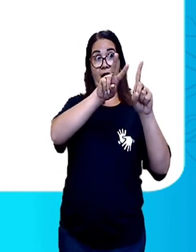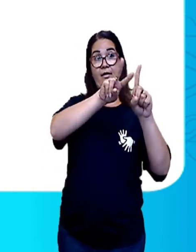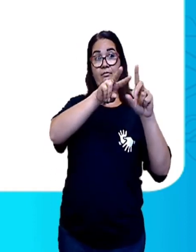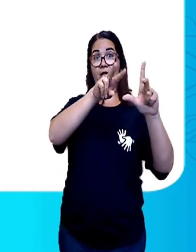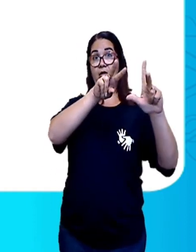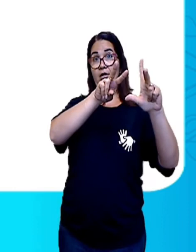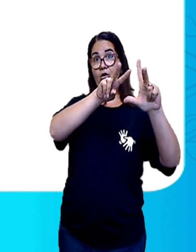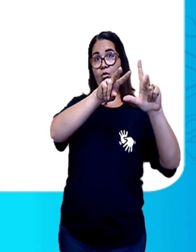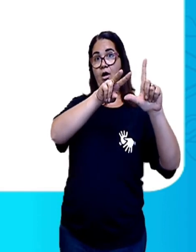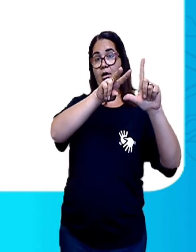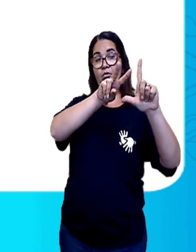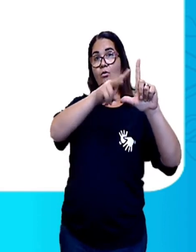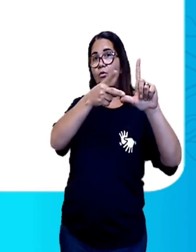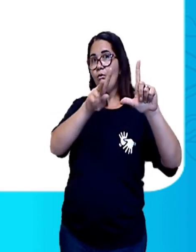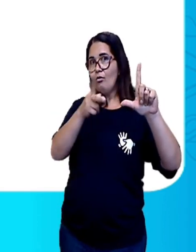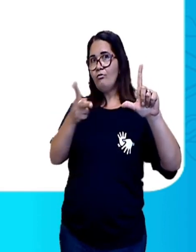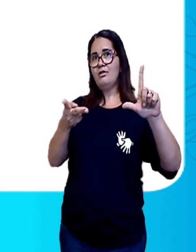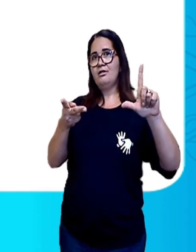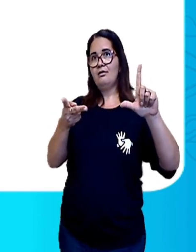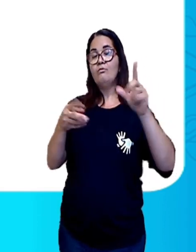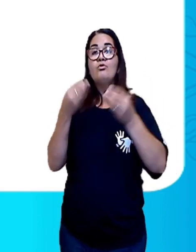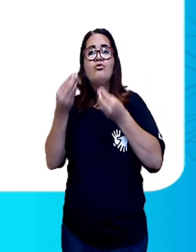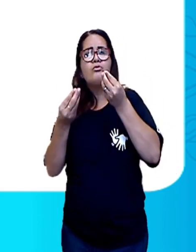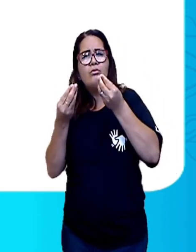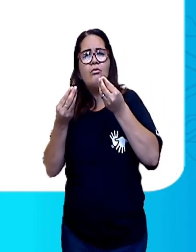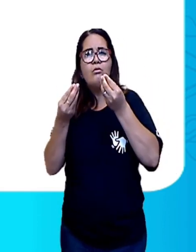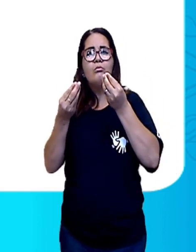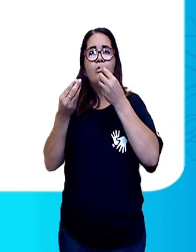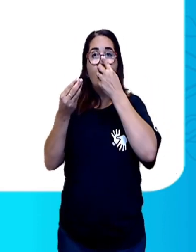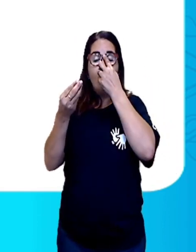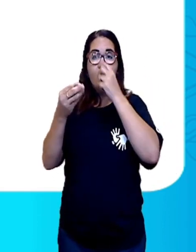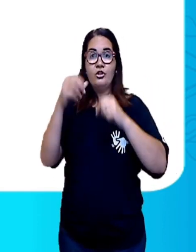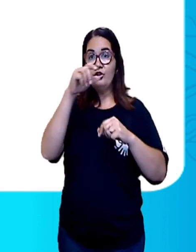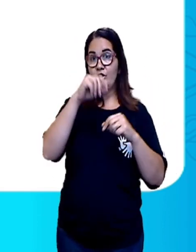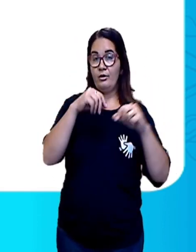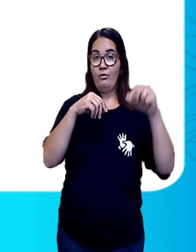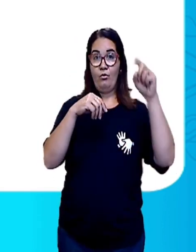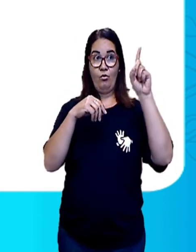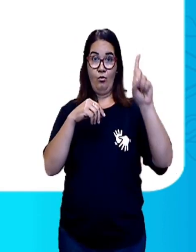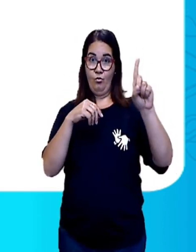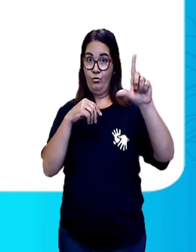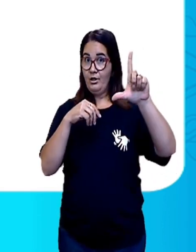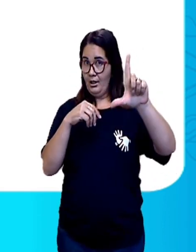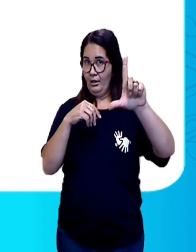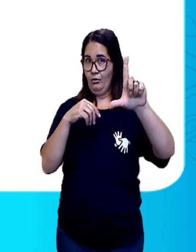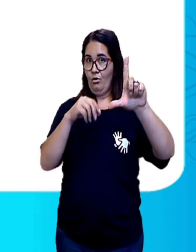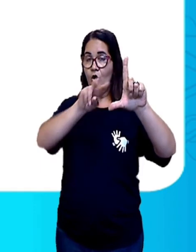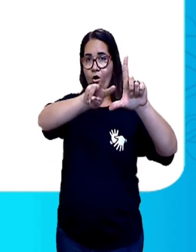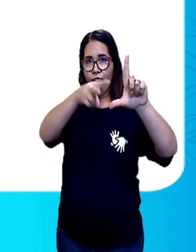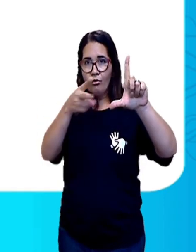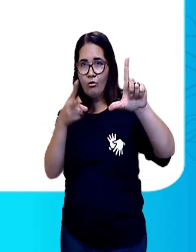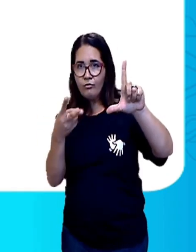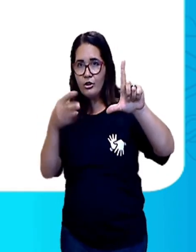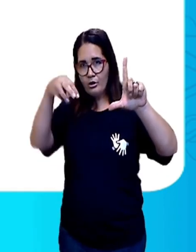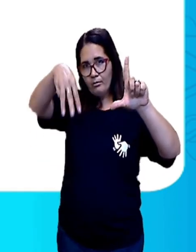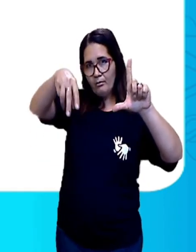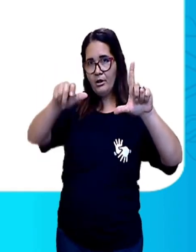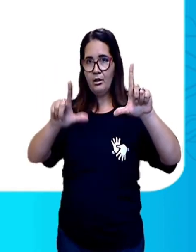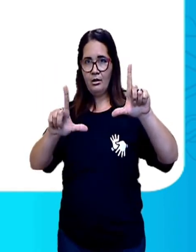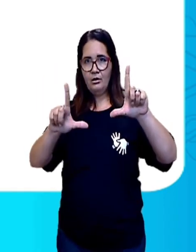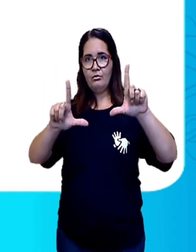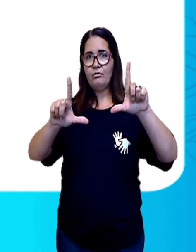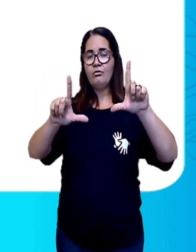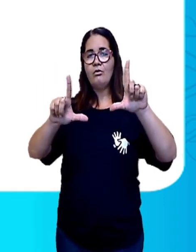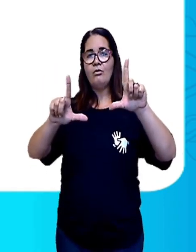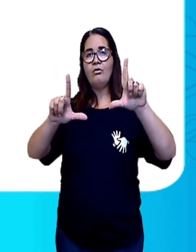que para me mudar litro para mililitro, eu tenho que multiplicar por 1.000. Então, eu vou pegar aqui,